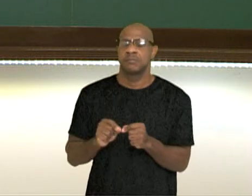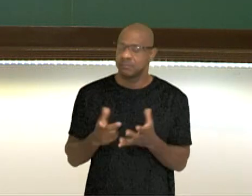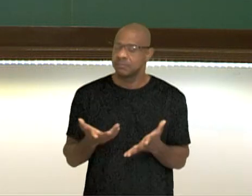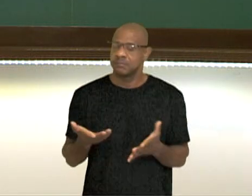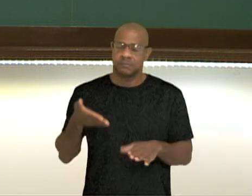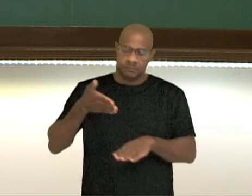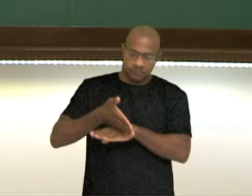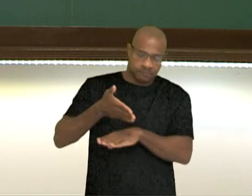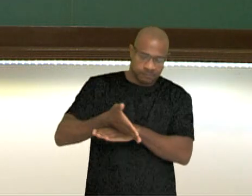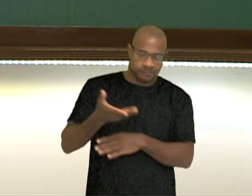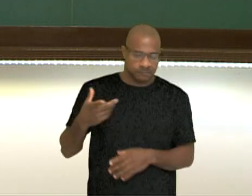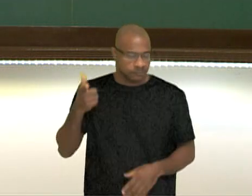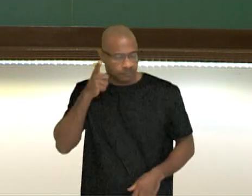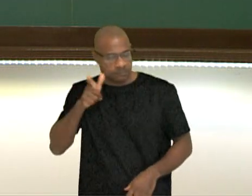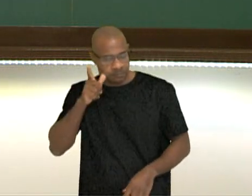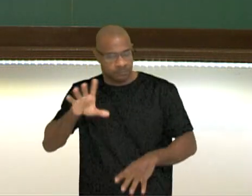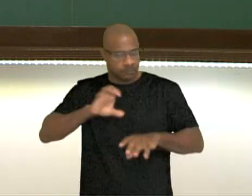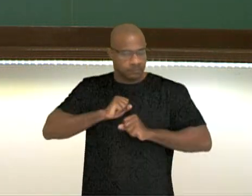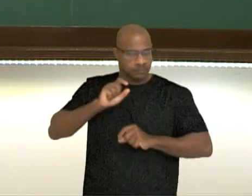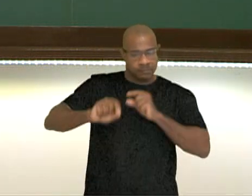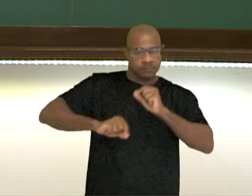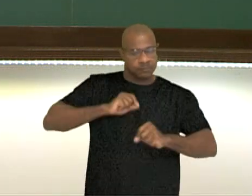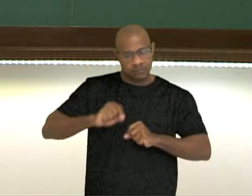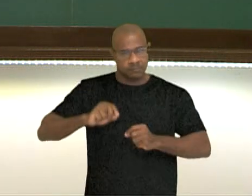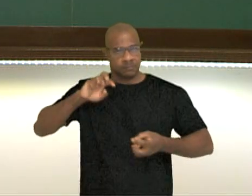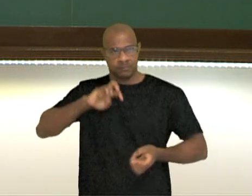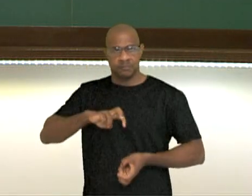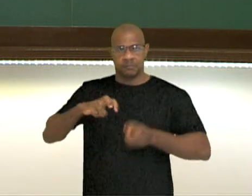entrando no ritmo da capoeira, ok?